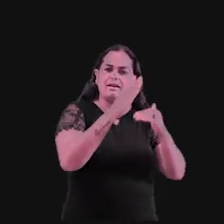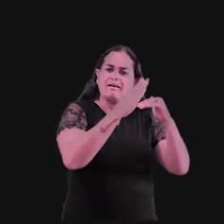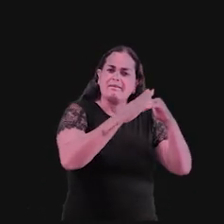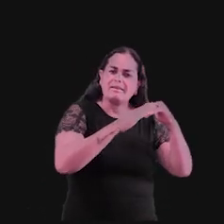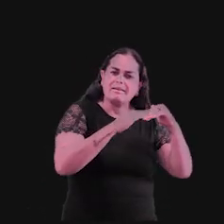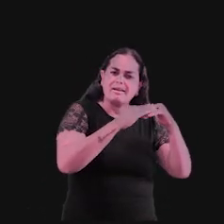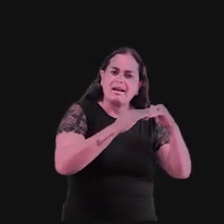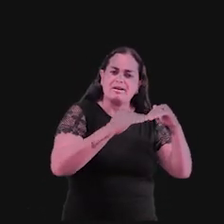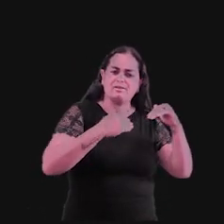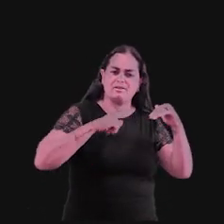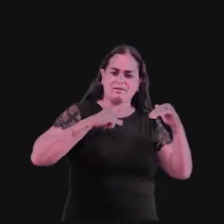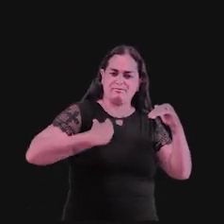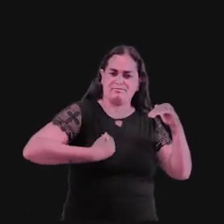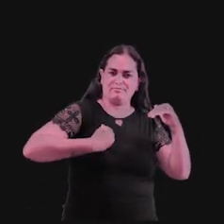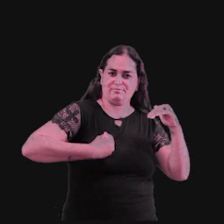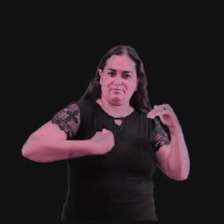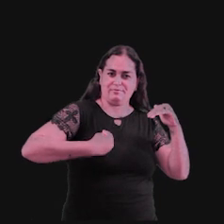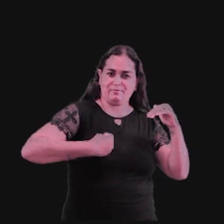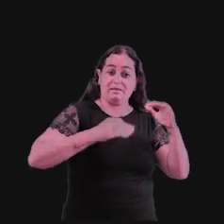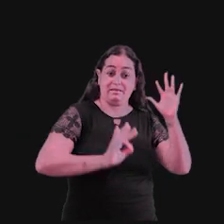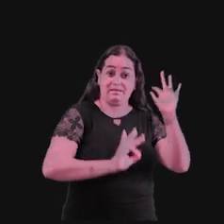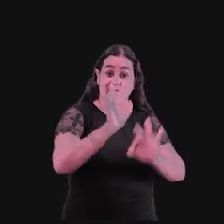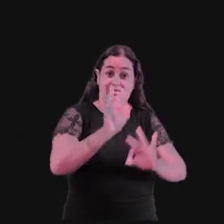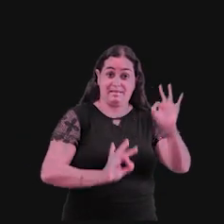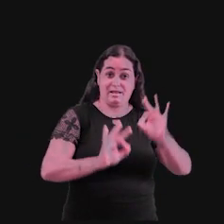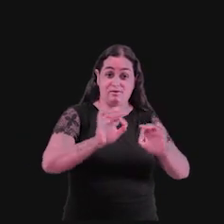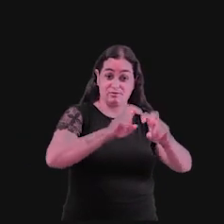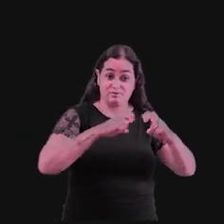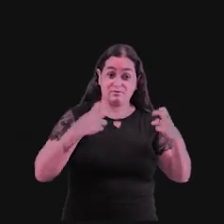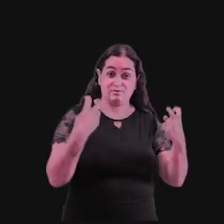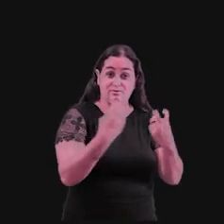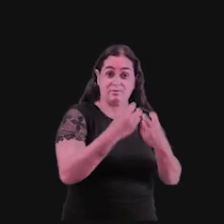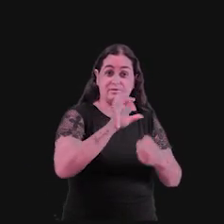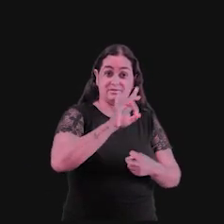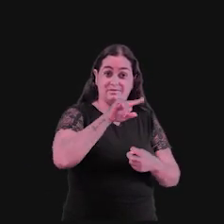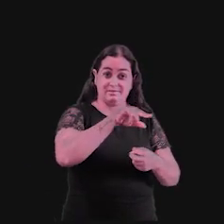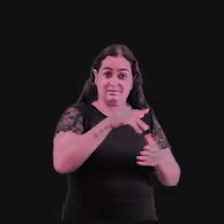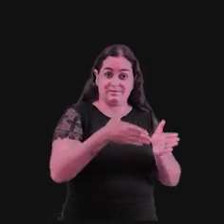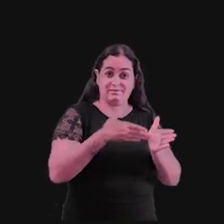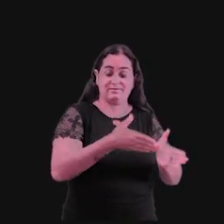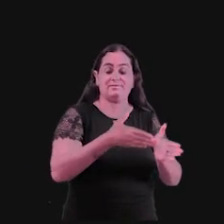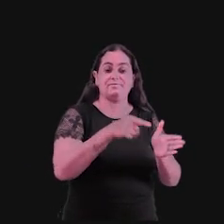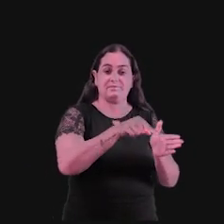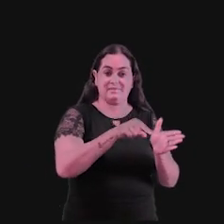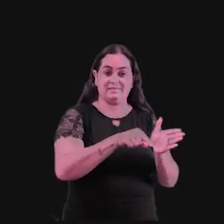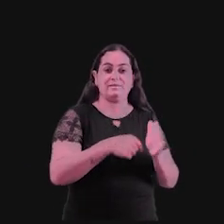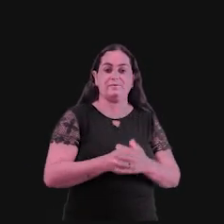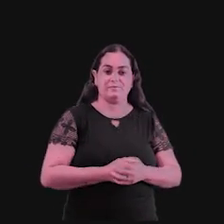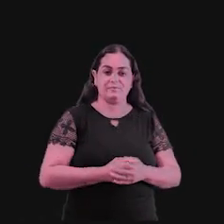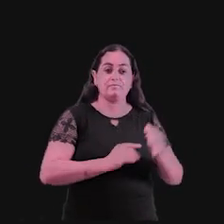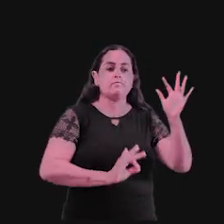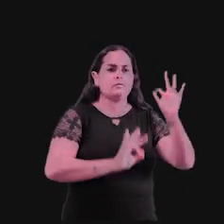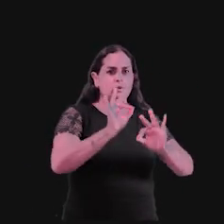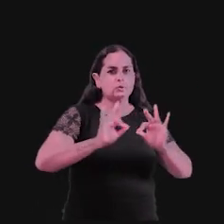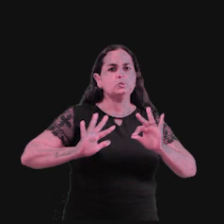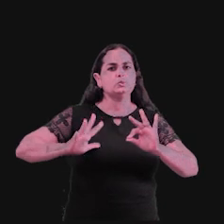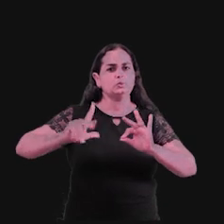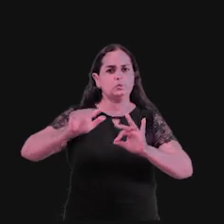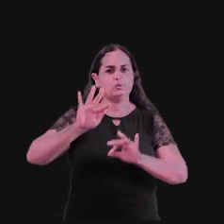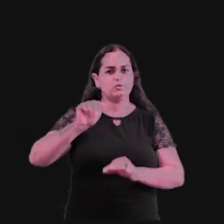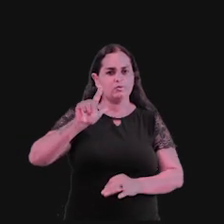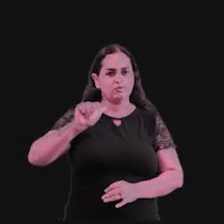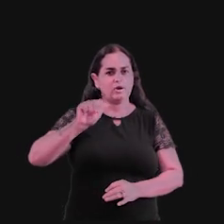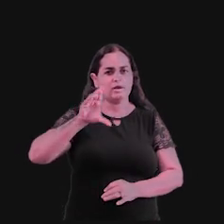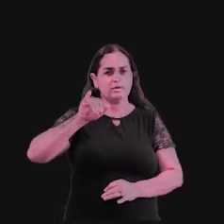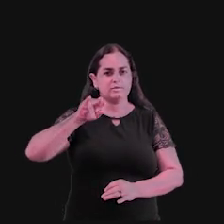comigo na organização desta mesa em especial, para além de toda a organização do Fala Ciência, com toda a equipe